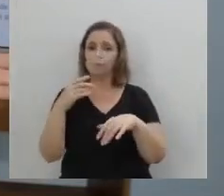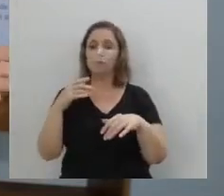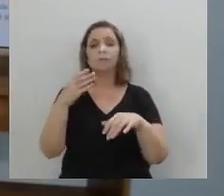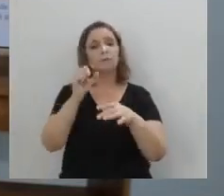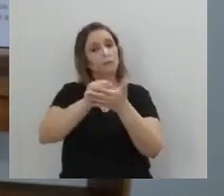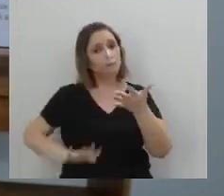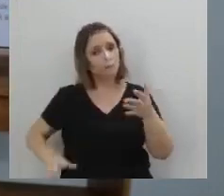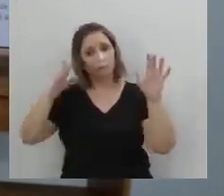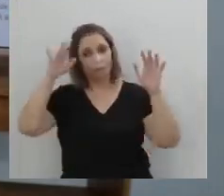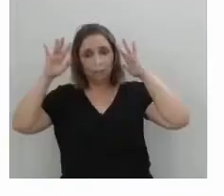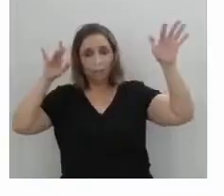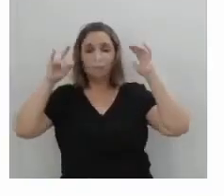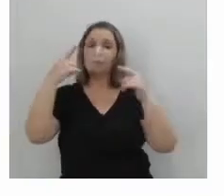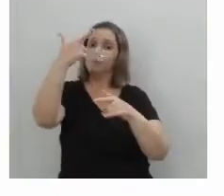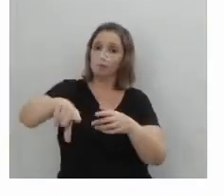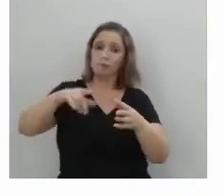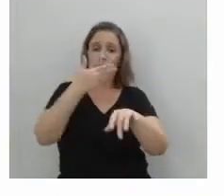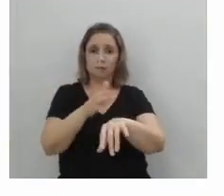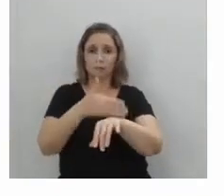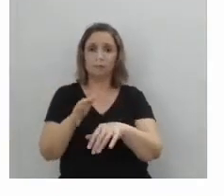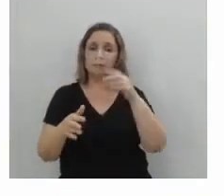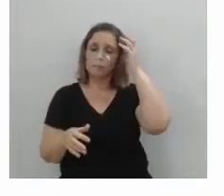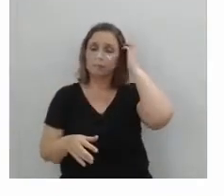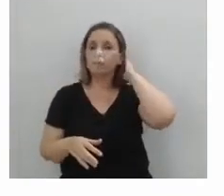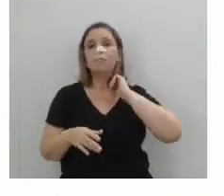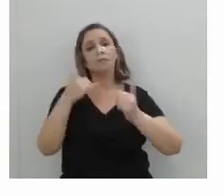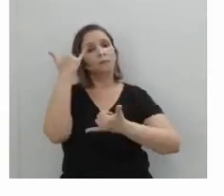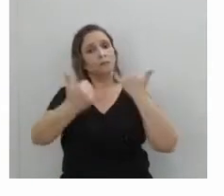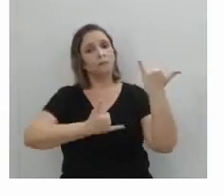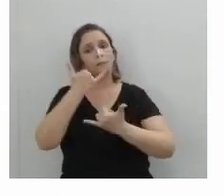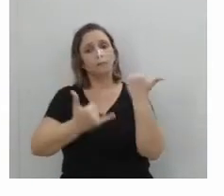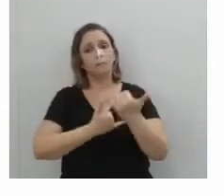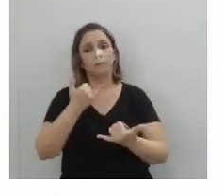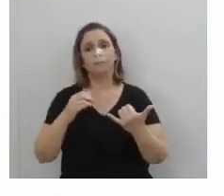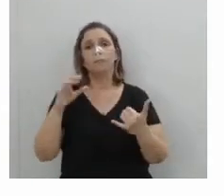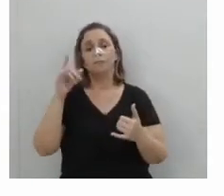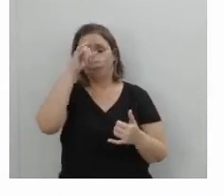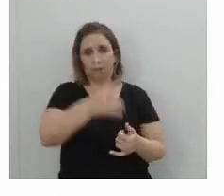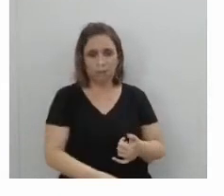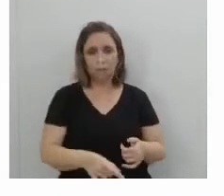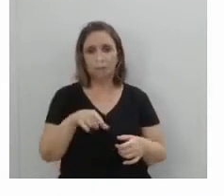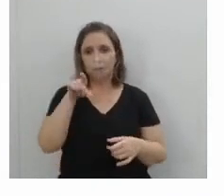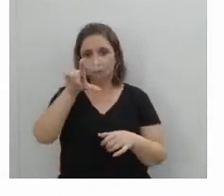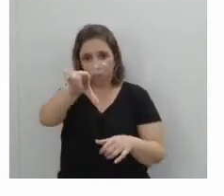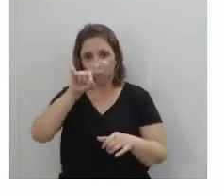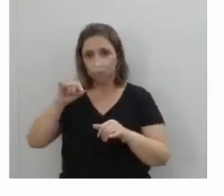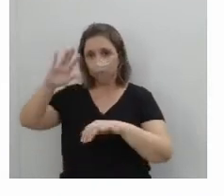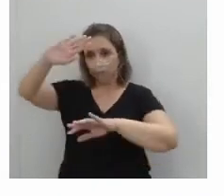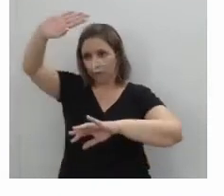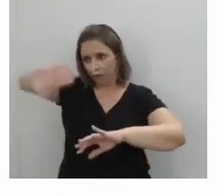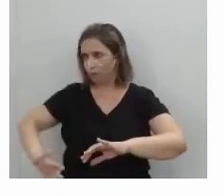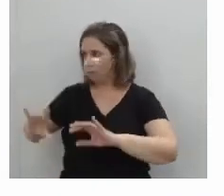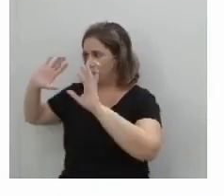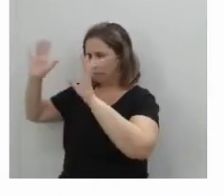uma atividade teórica. Acompanha aí no slide. O nome da brincadeira é comando. Primeiro você vai escolher uma parede livre